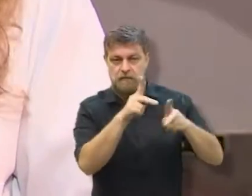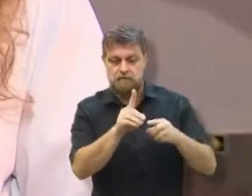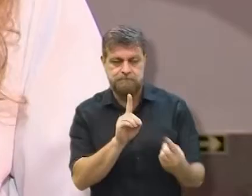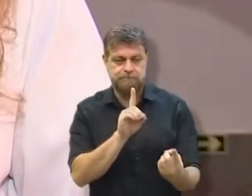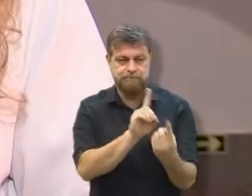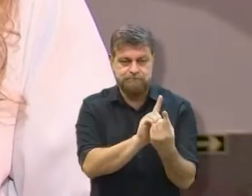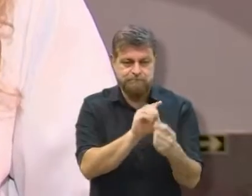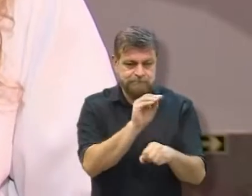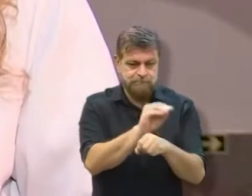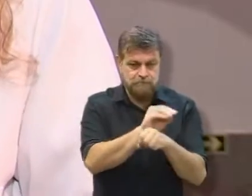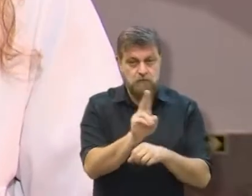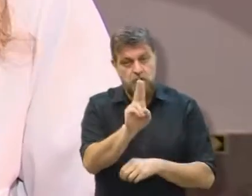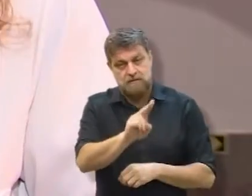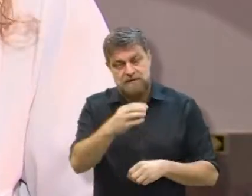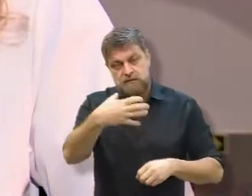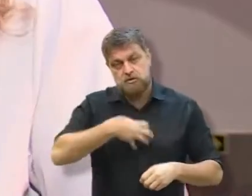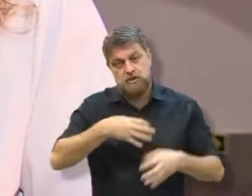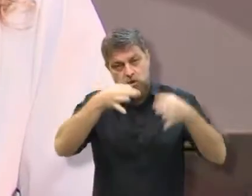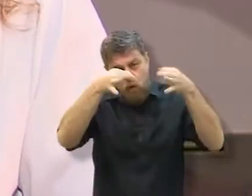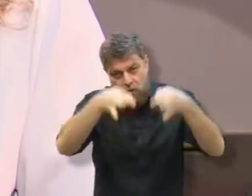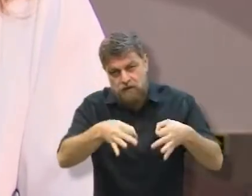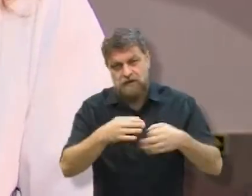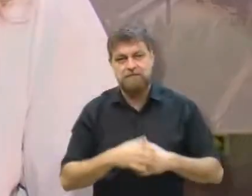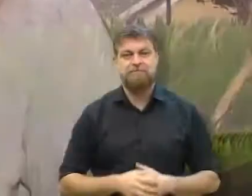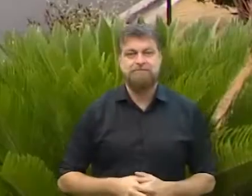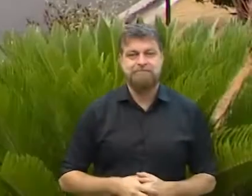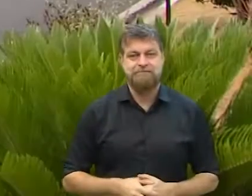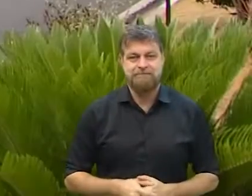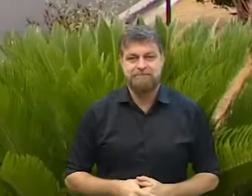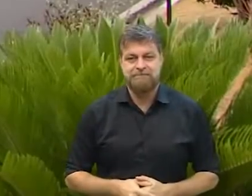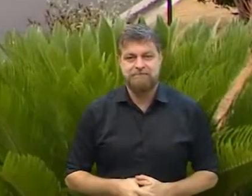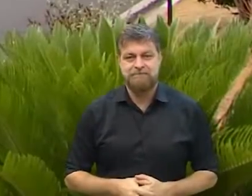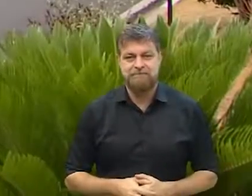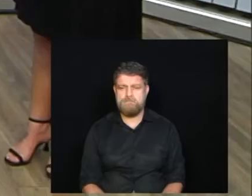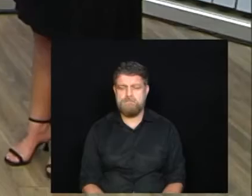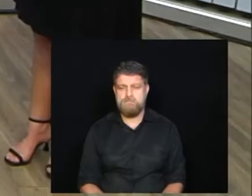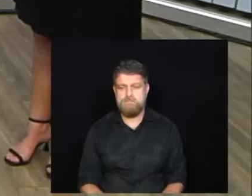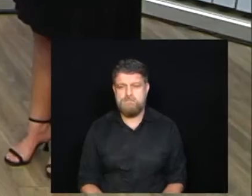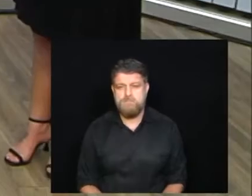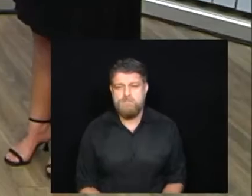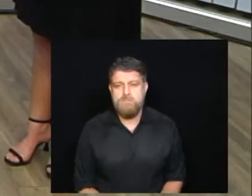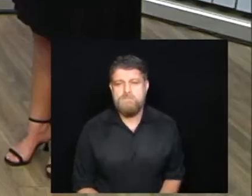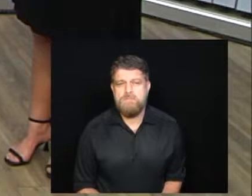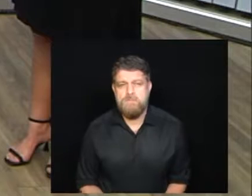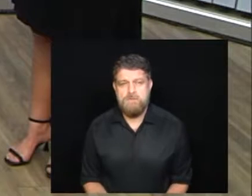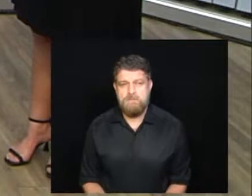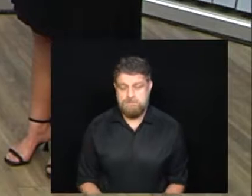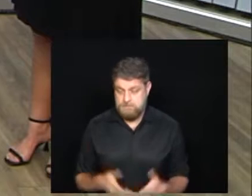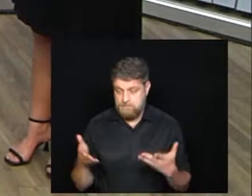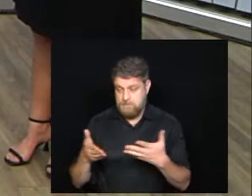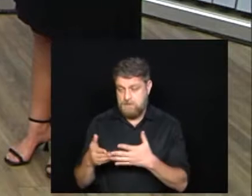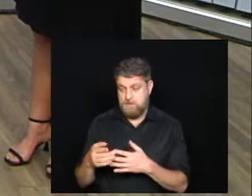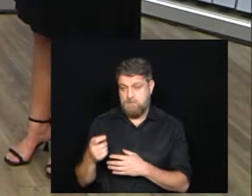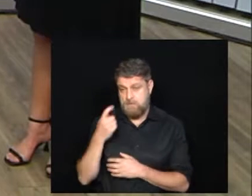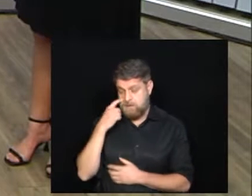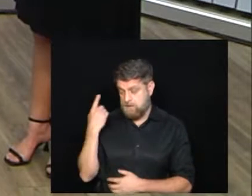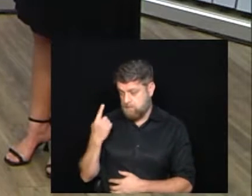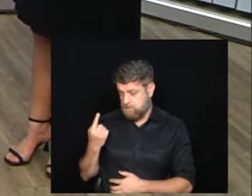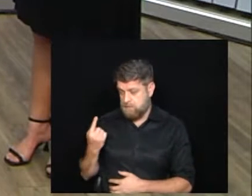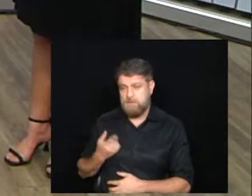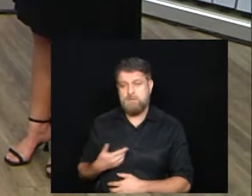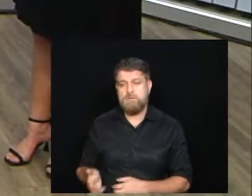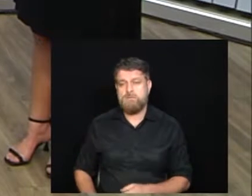para a população, né, para utilizar de forma adequada esse recurso, com certeza. Agora, Mirna Abreu, é hora de falar sobre